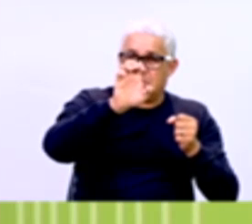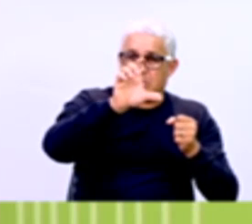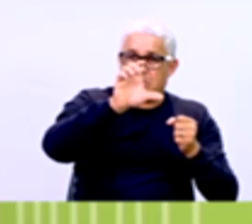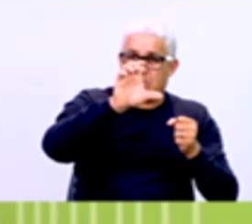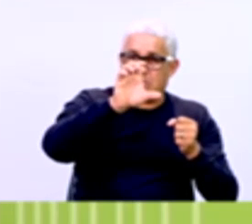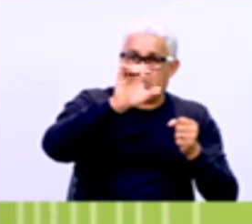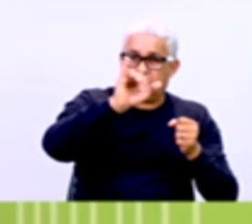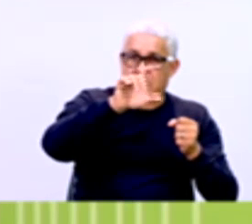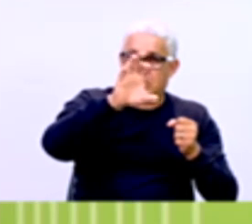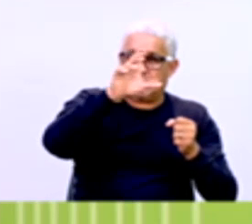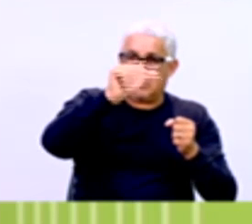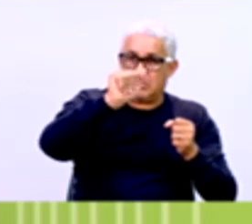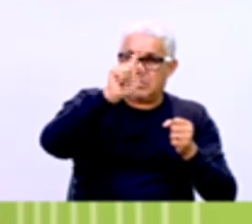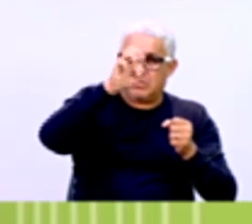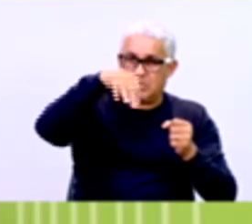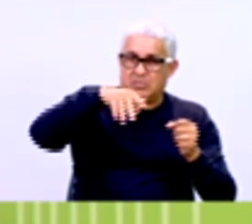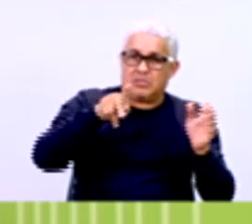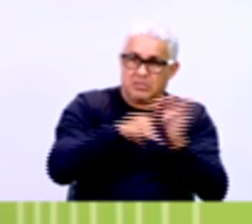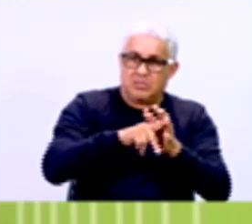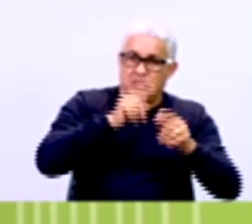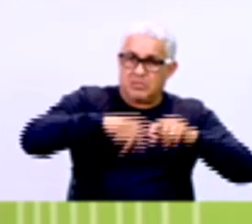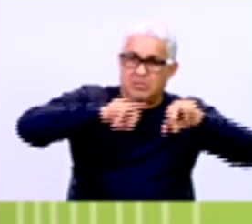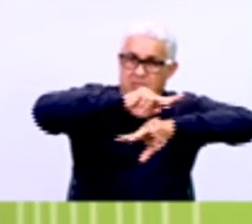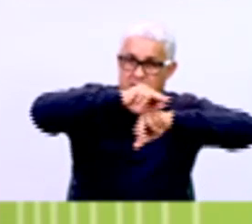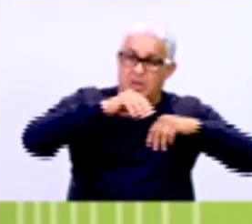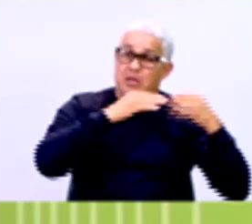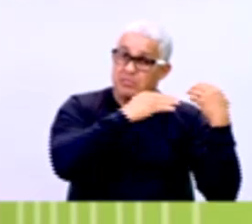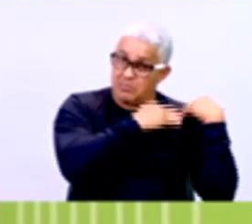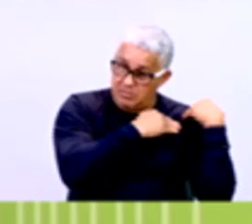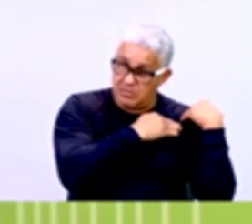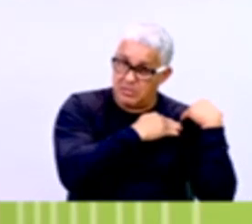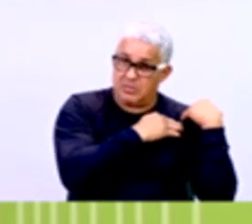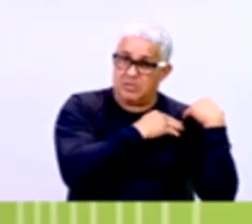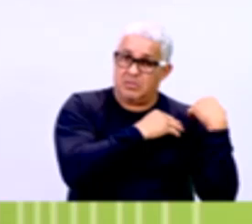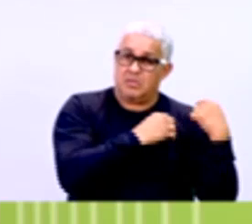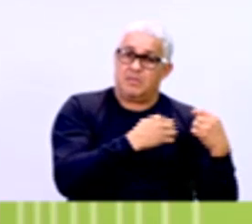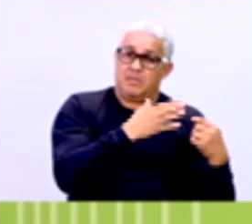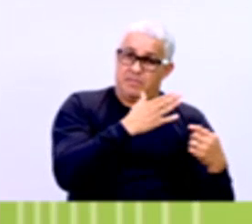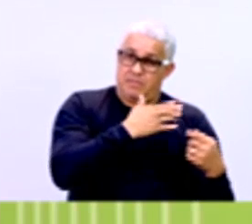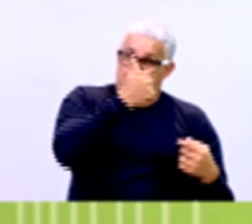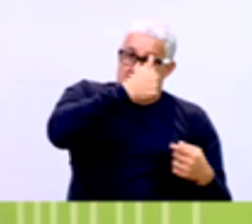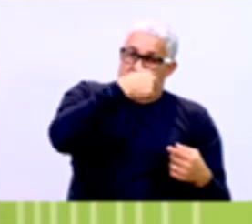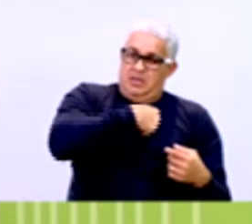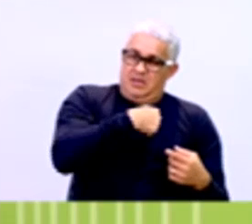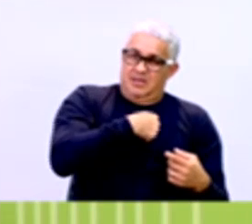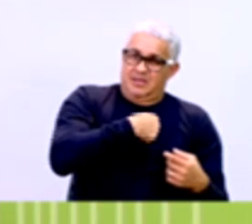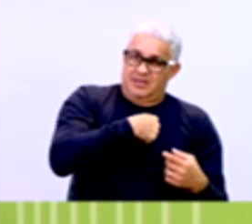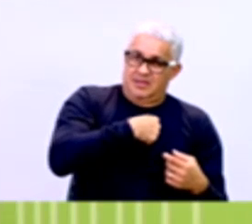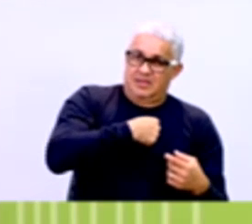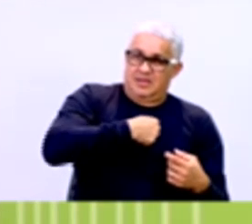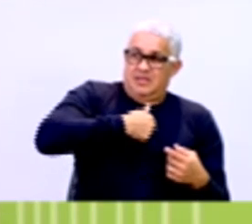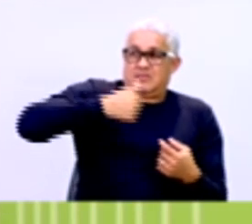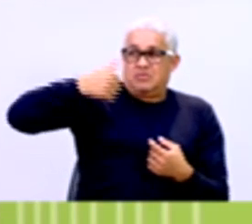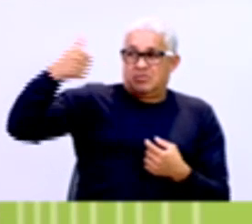lei trata dessas responsabilidades. Então, é responsabilidade dele, né, nesse primeiro momento, sua responsabilidade